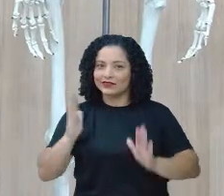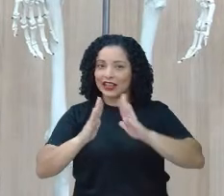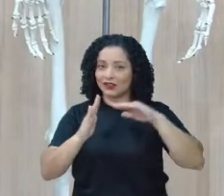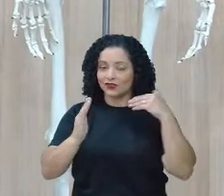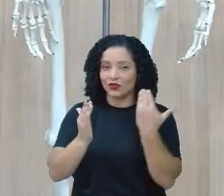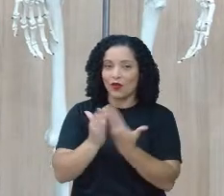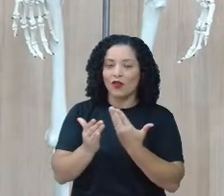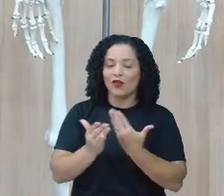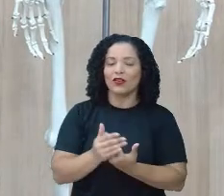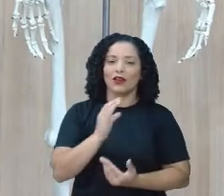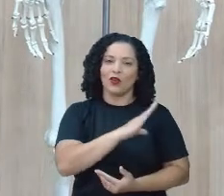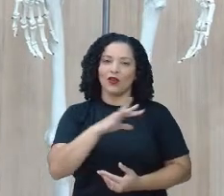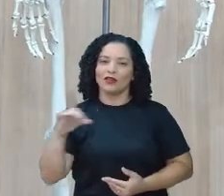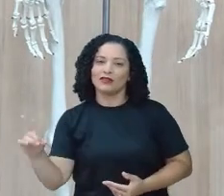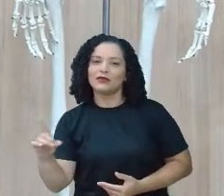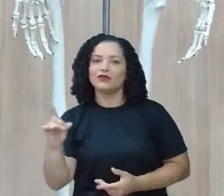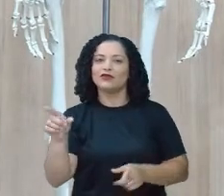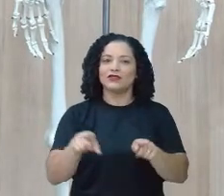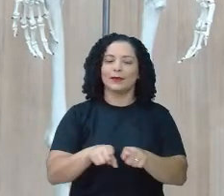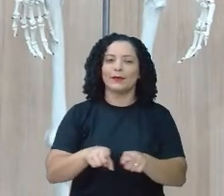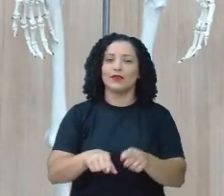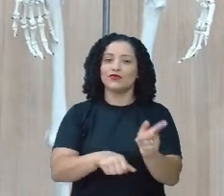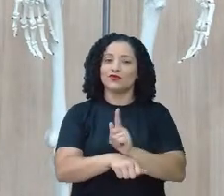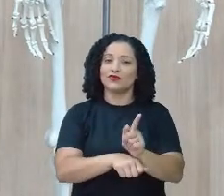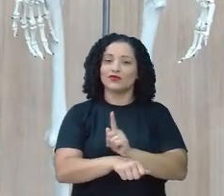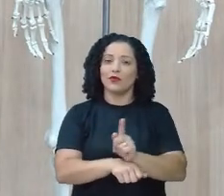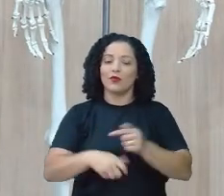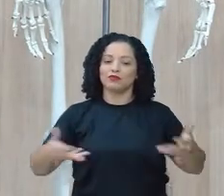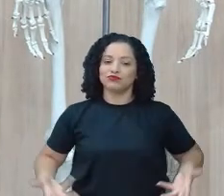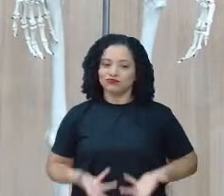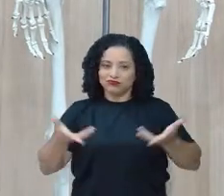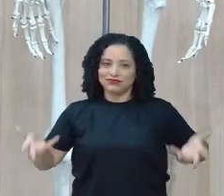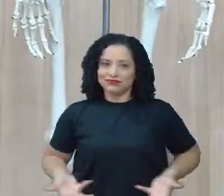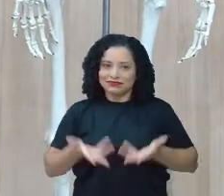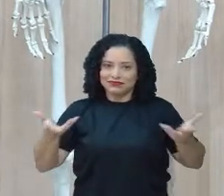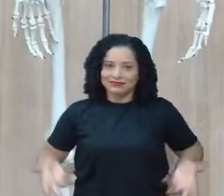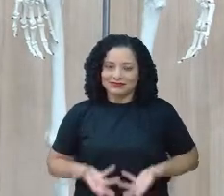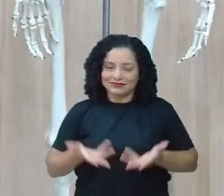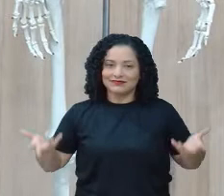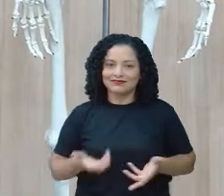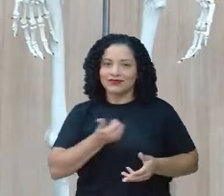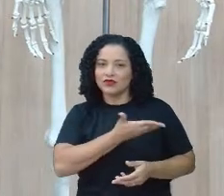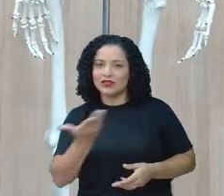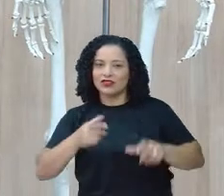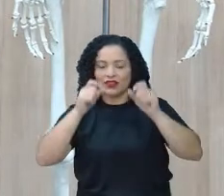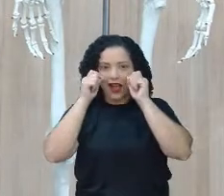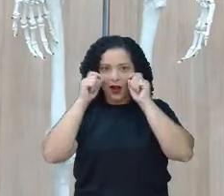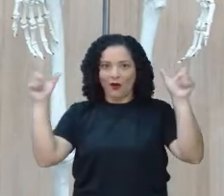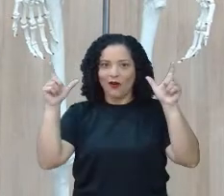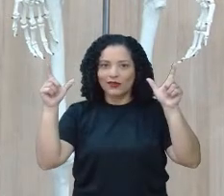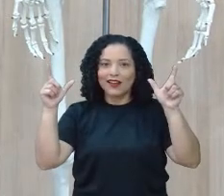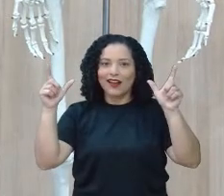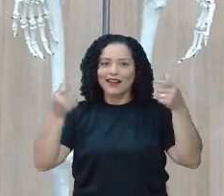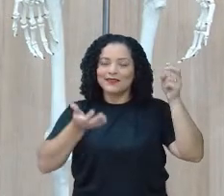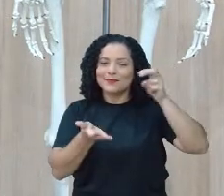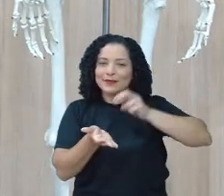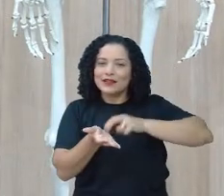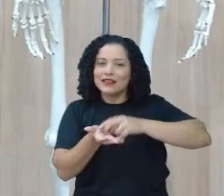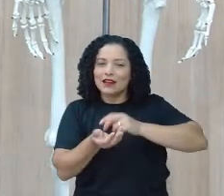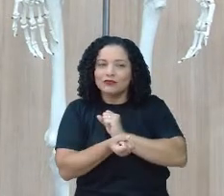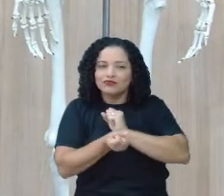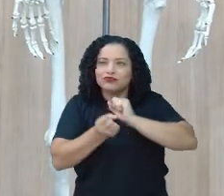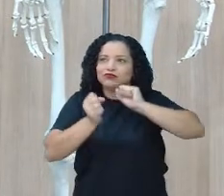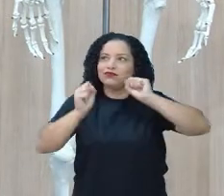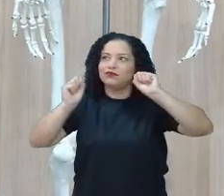os coordenadores e os gestores, pelo incentivo que estão dando para vocês, né, acordarem aí cedinho. E se hoje,